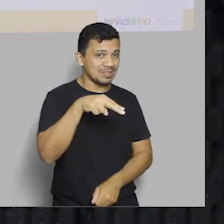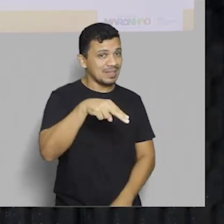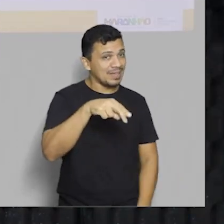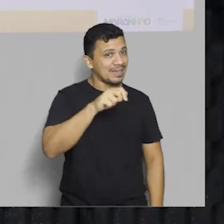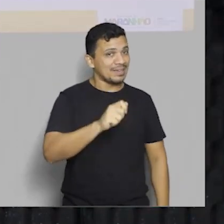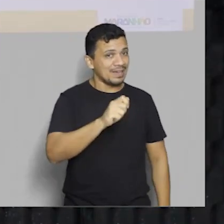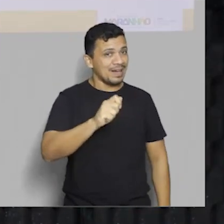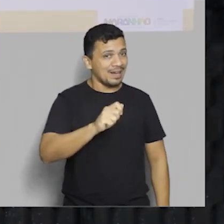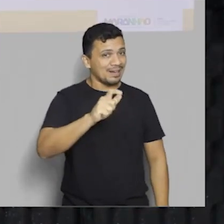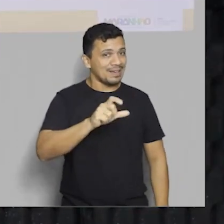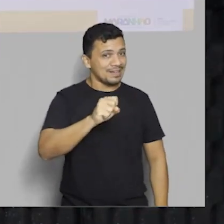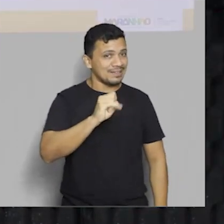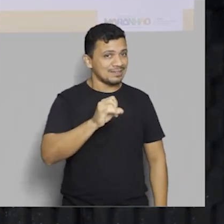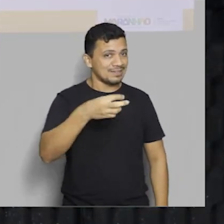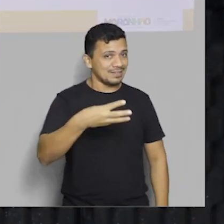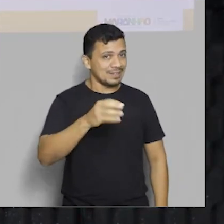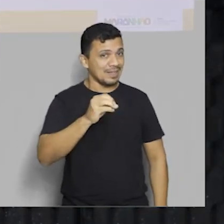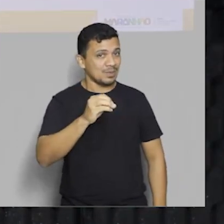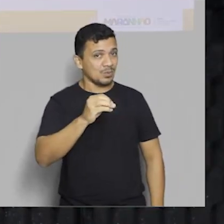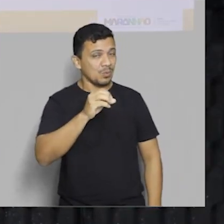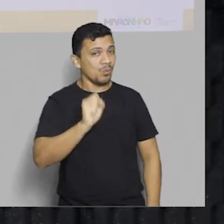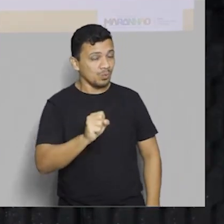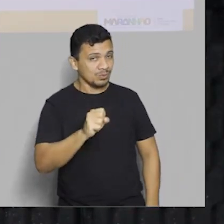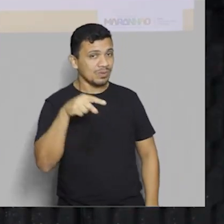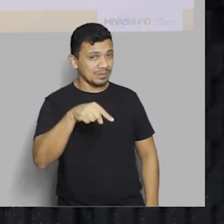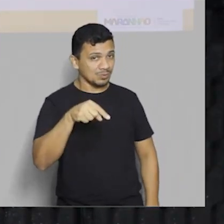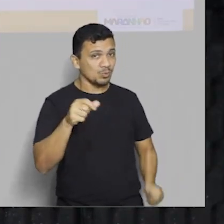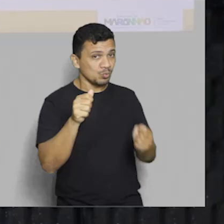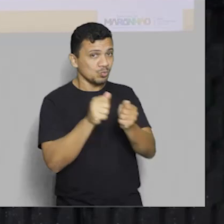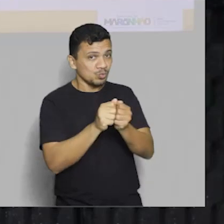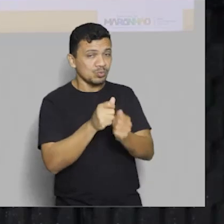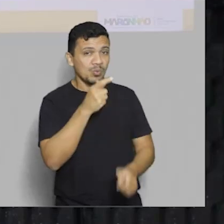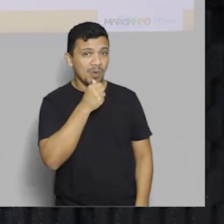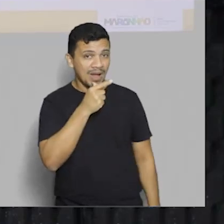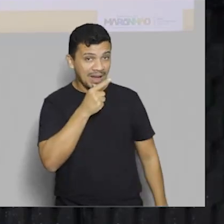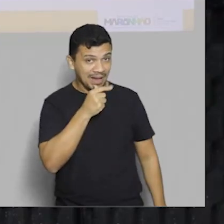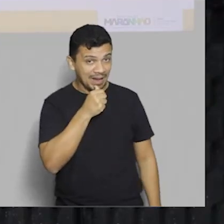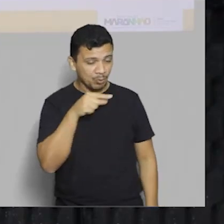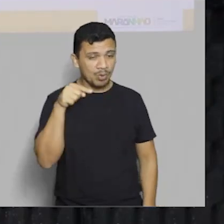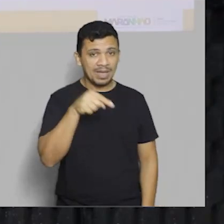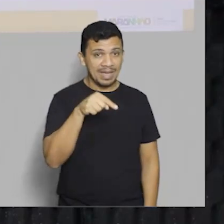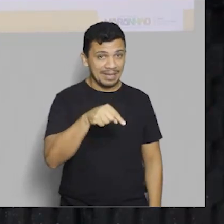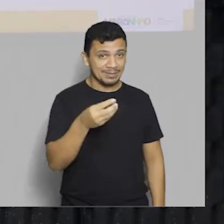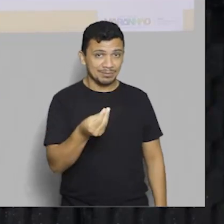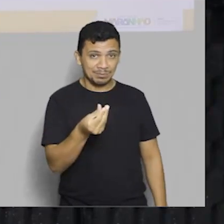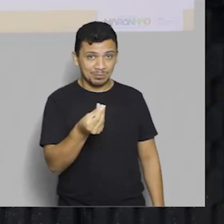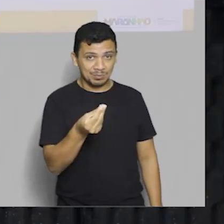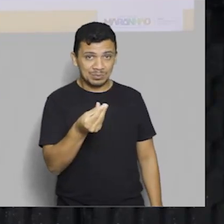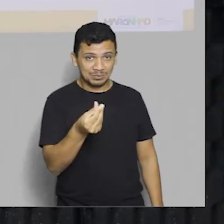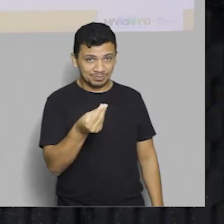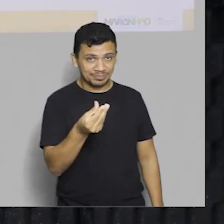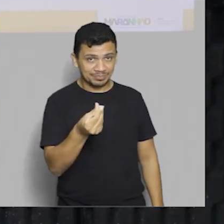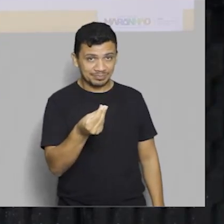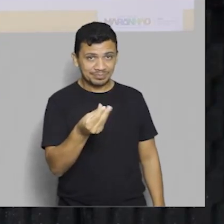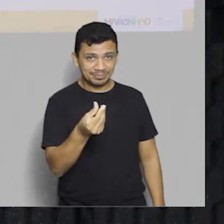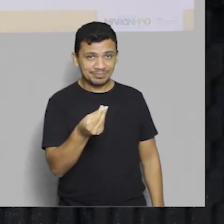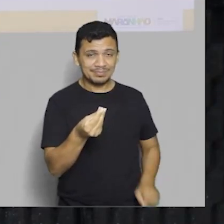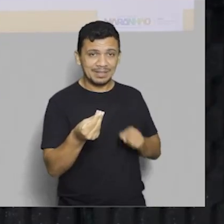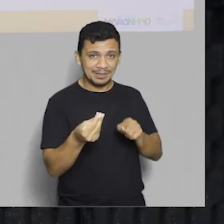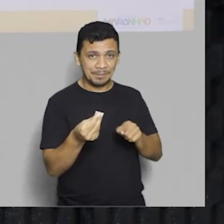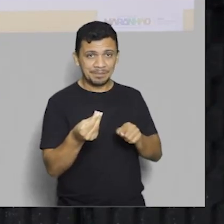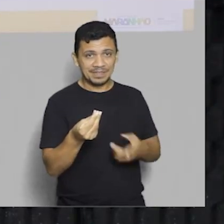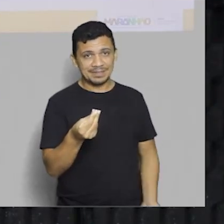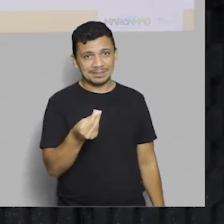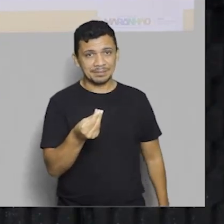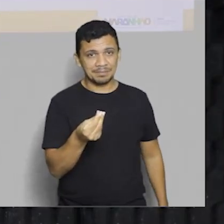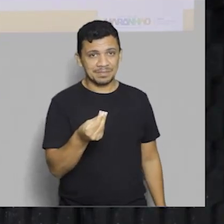antiumectante, em presença de água, pelo fato dessa substância, né, o antiumectante,